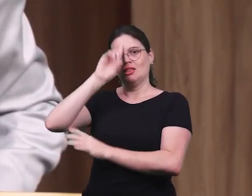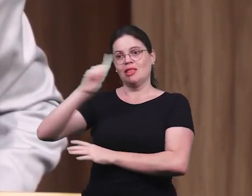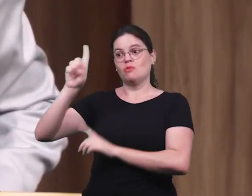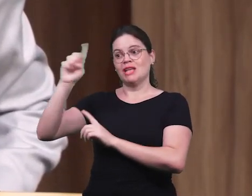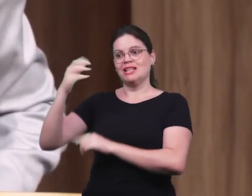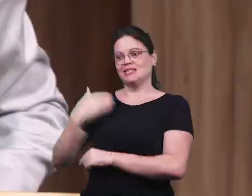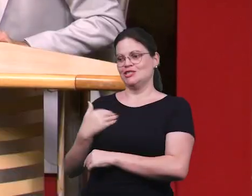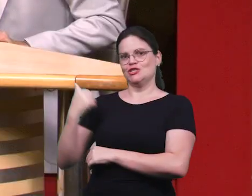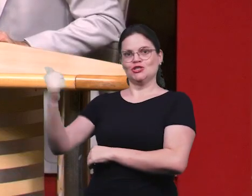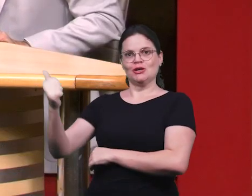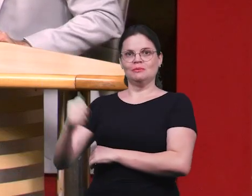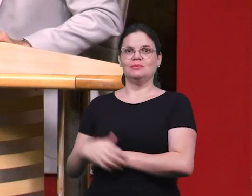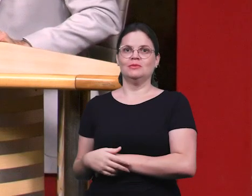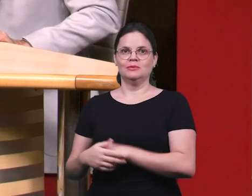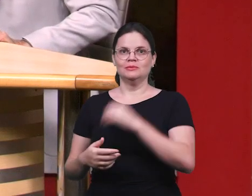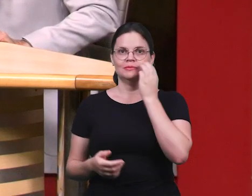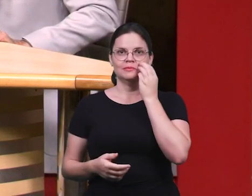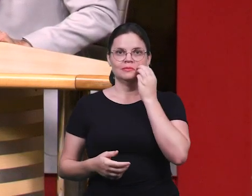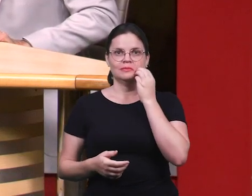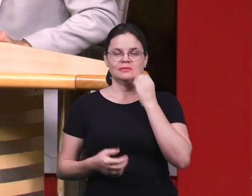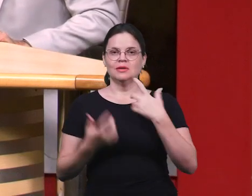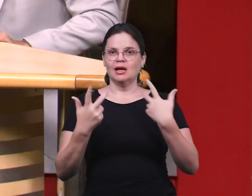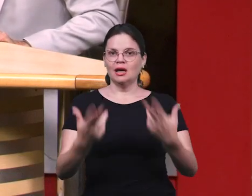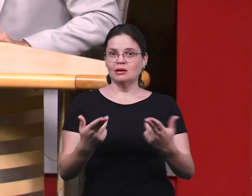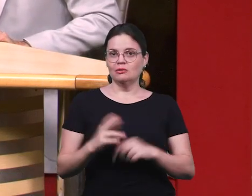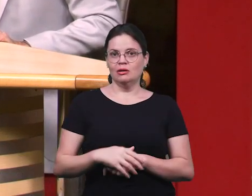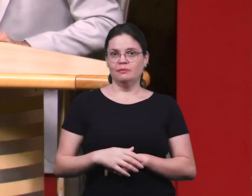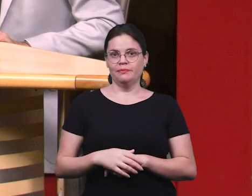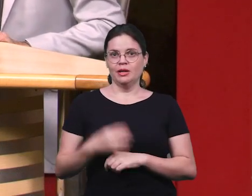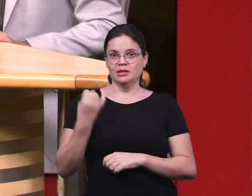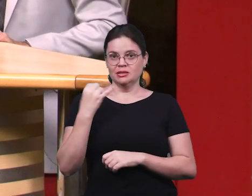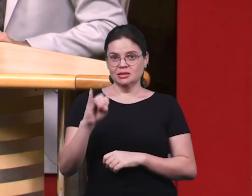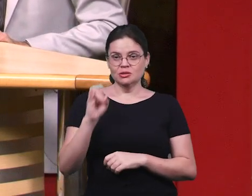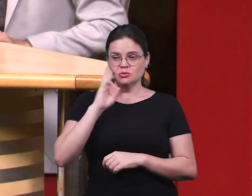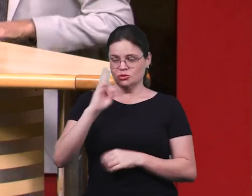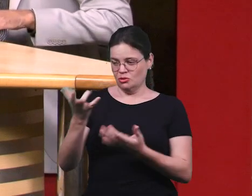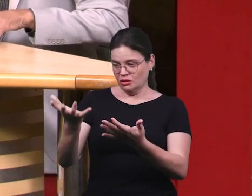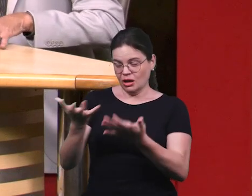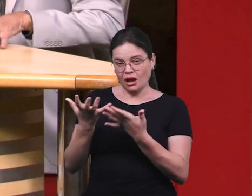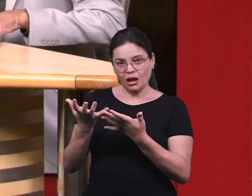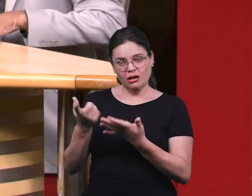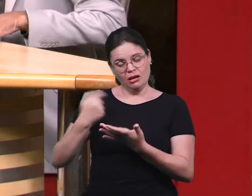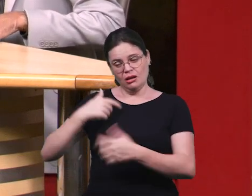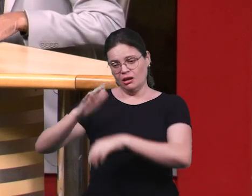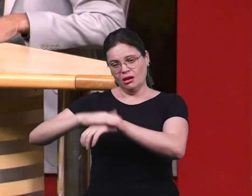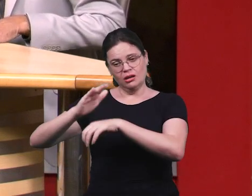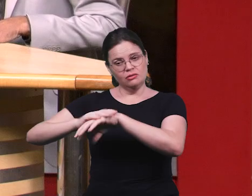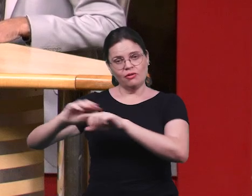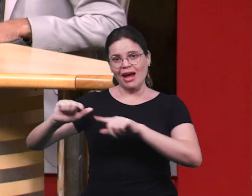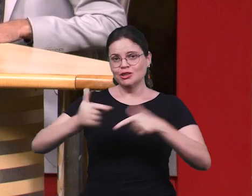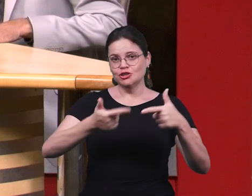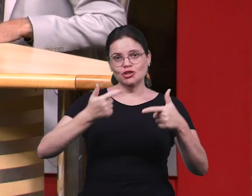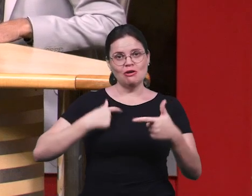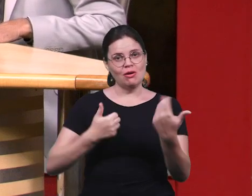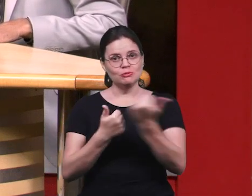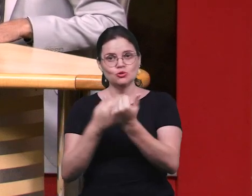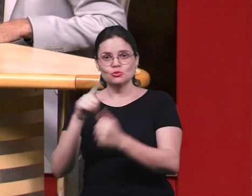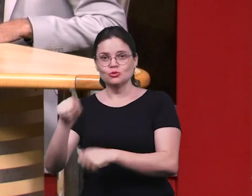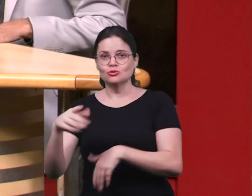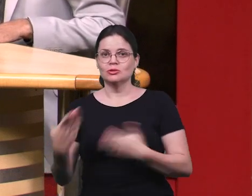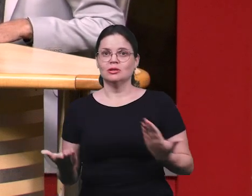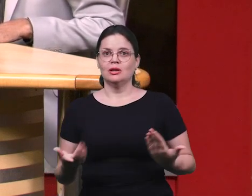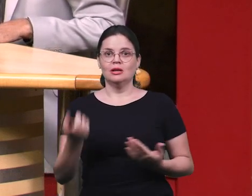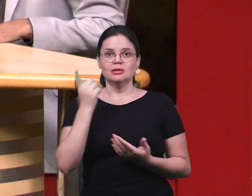Isso aí. Então ele falou assim, não, Joabe, se o senhor quiser, ele me traz de volta. Então Davi, que de um pastor virou um rei, tinha um